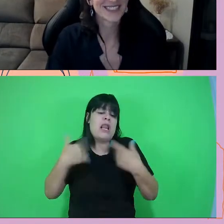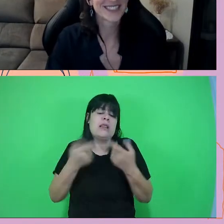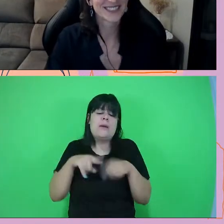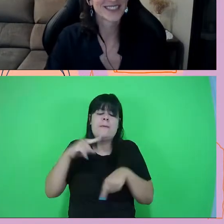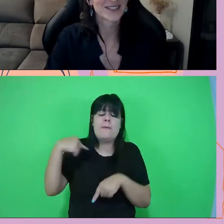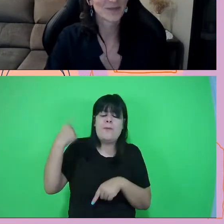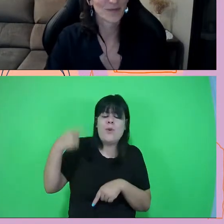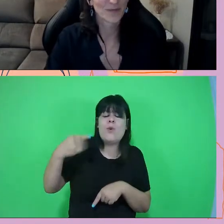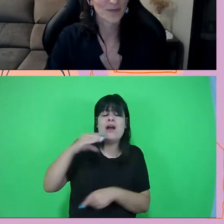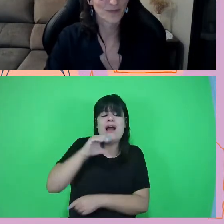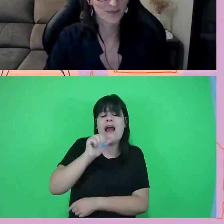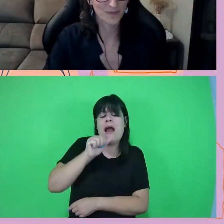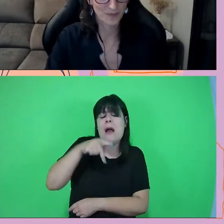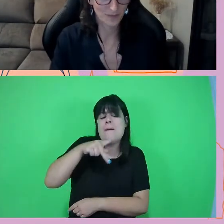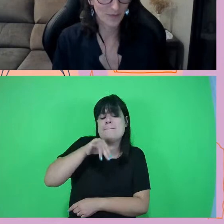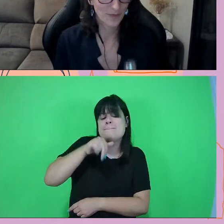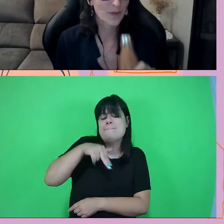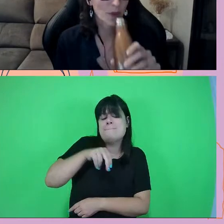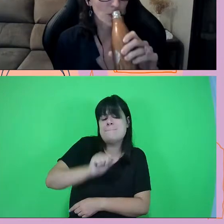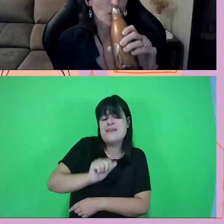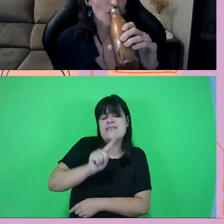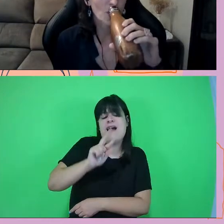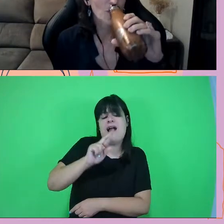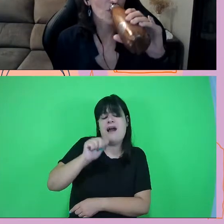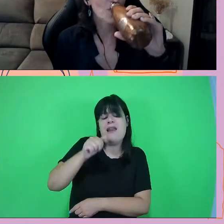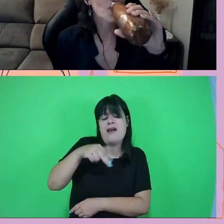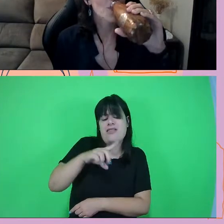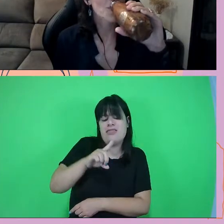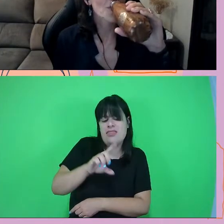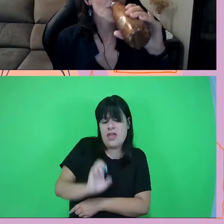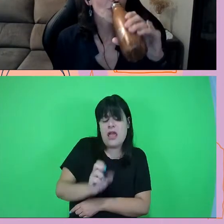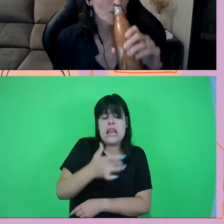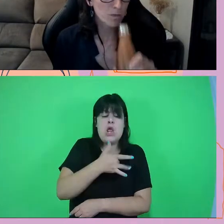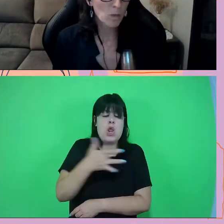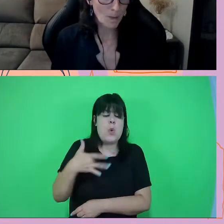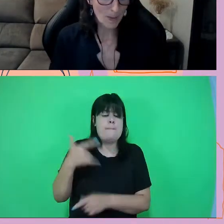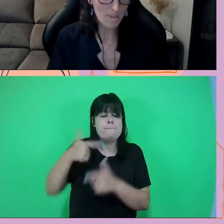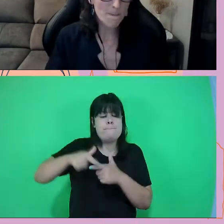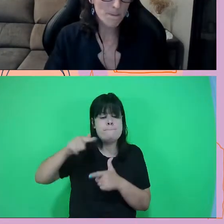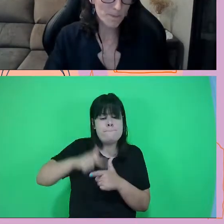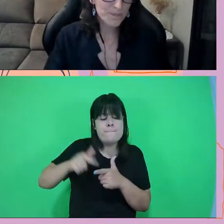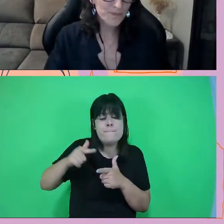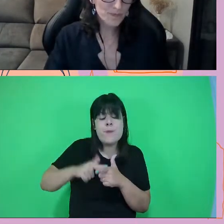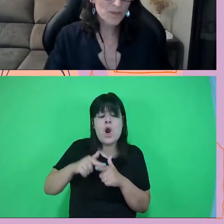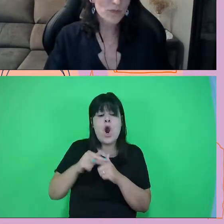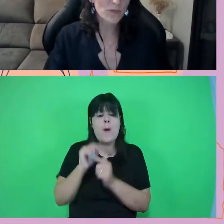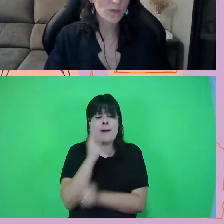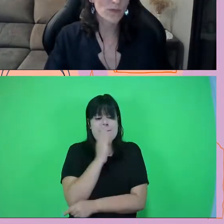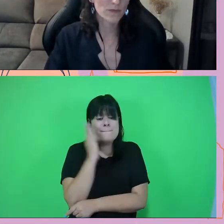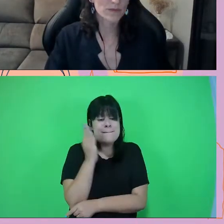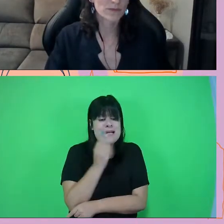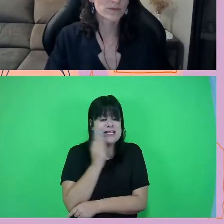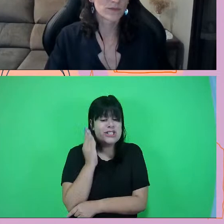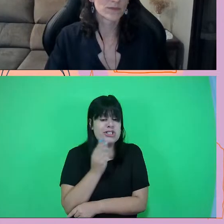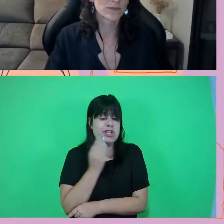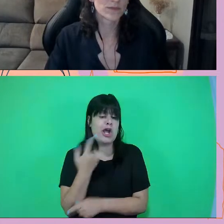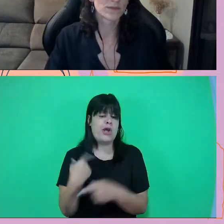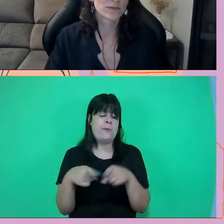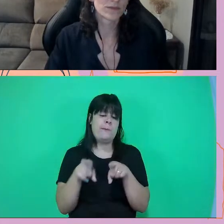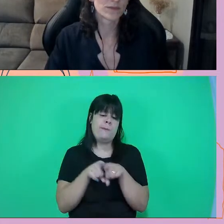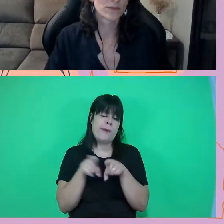Lá conheci o judô, né? Por conta desse problema de saúde que eu tive, tive labirintite. E aí,